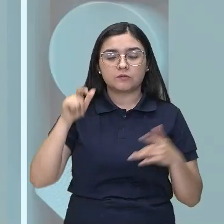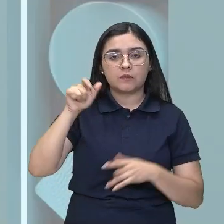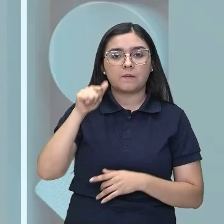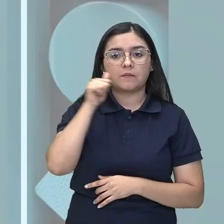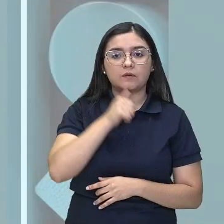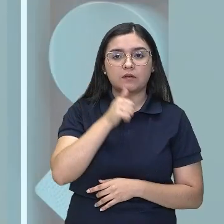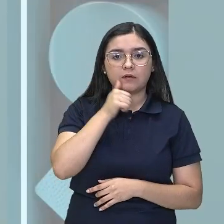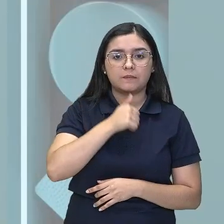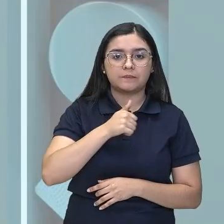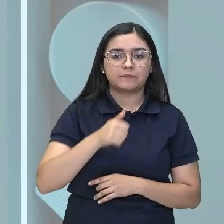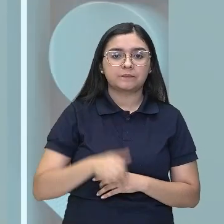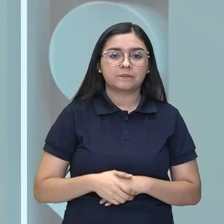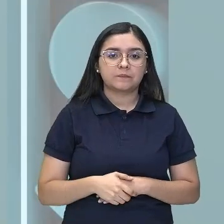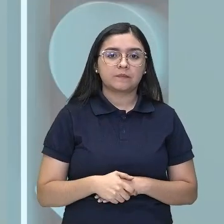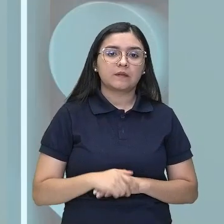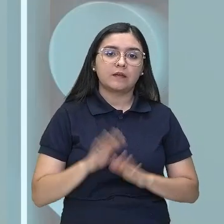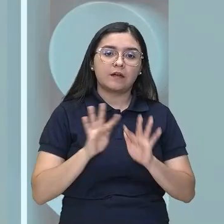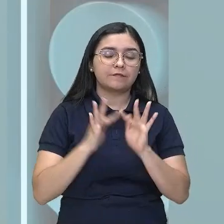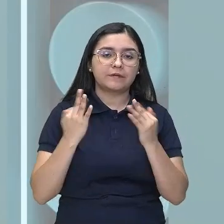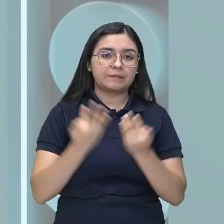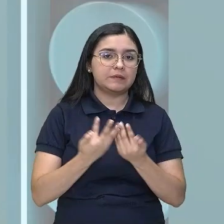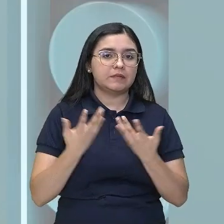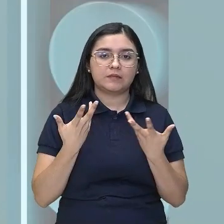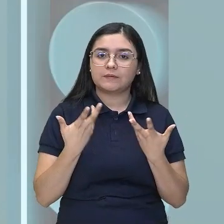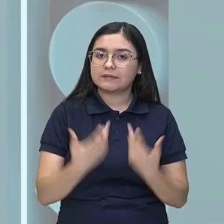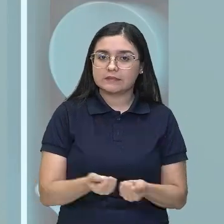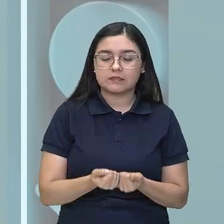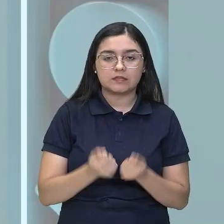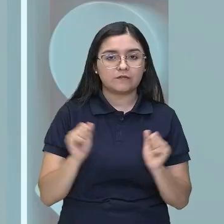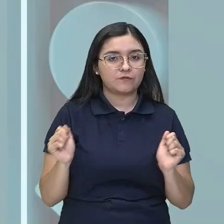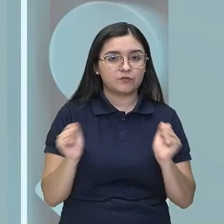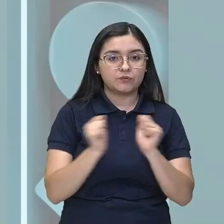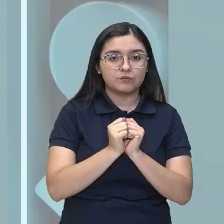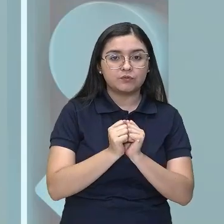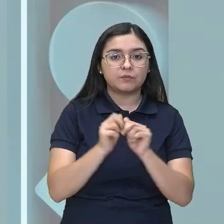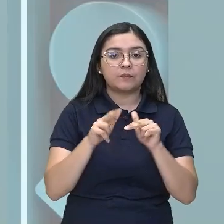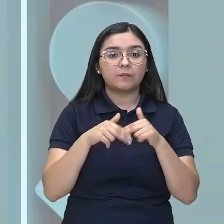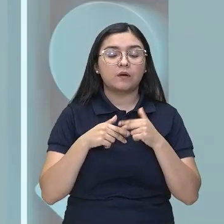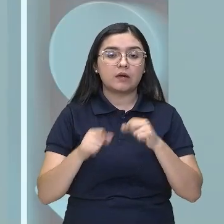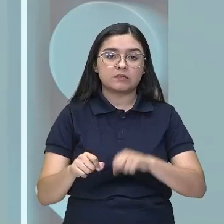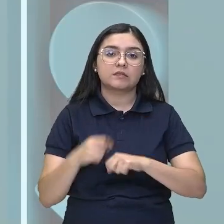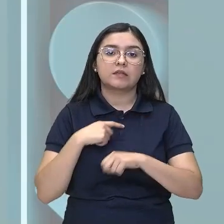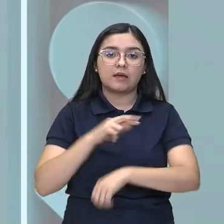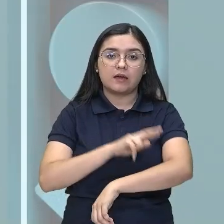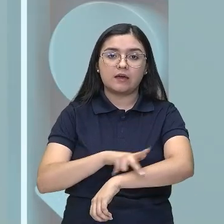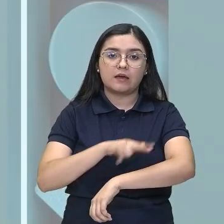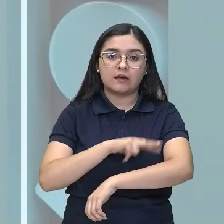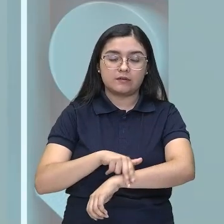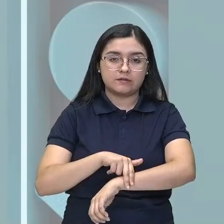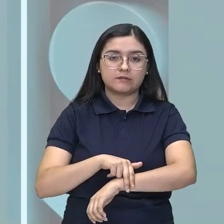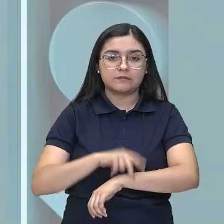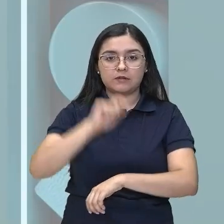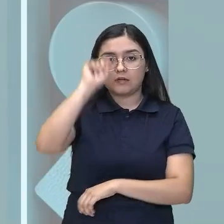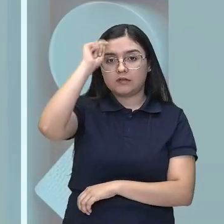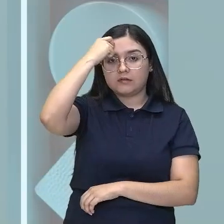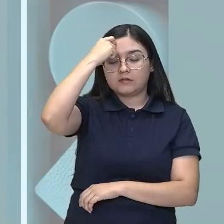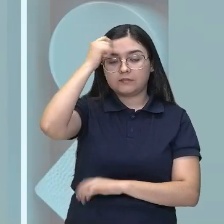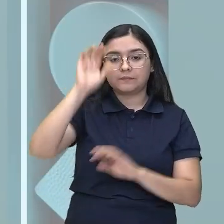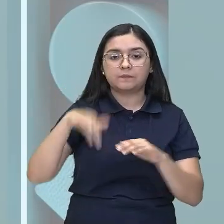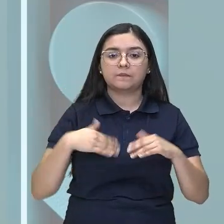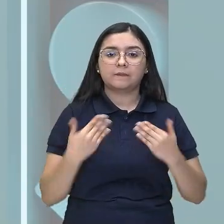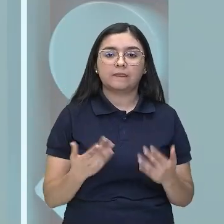que a família não queria que eles ficassem juntos por conta da cor do nosso Gonçalves Dias, o que fez com